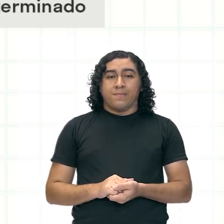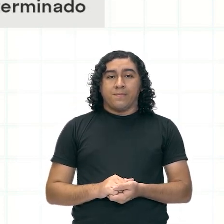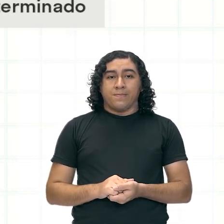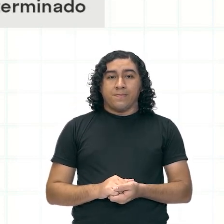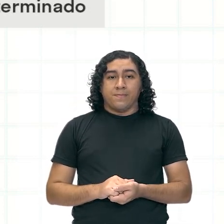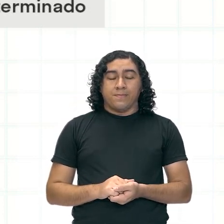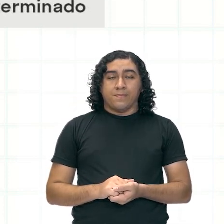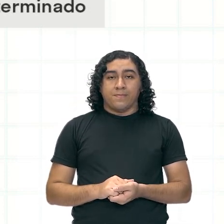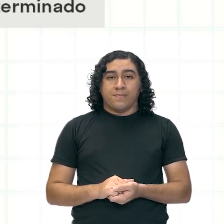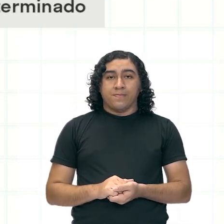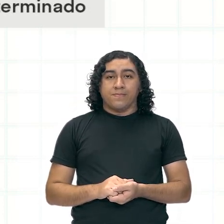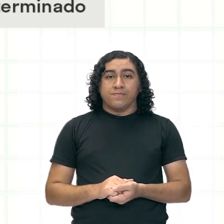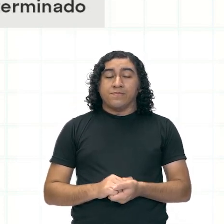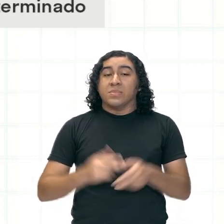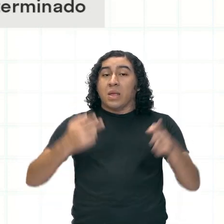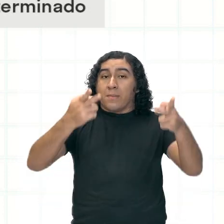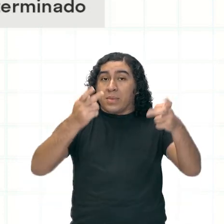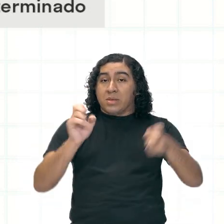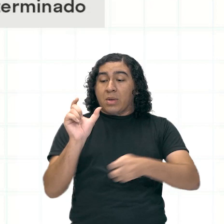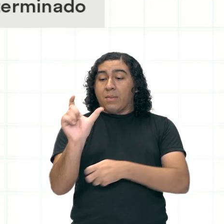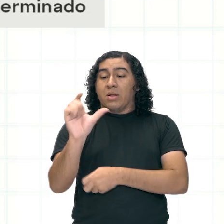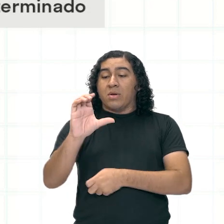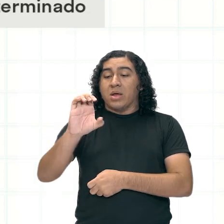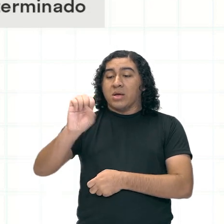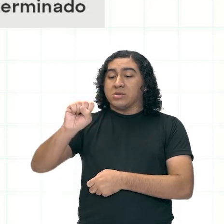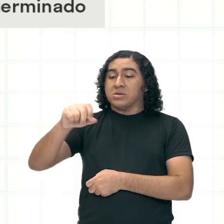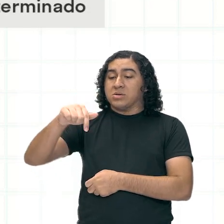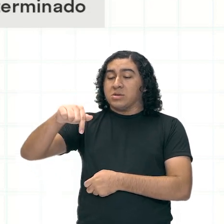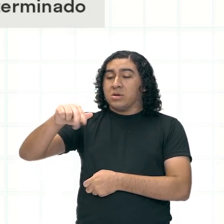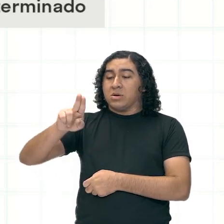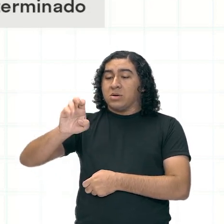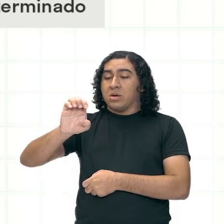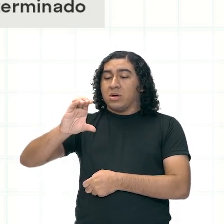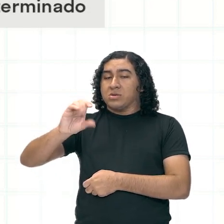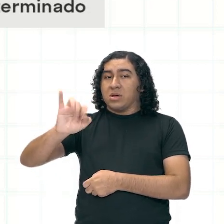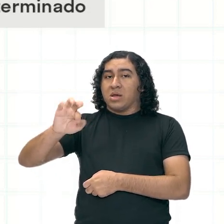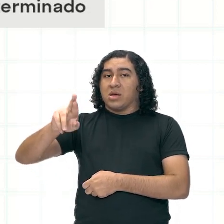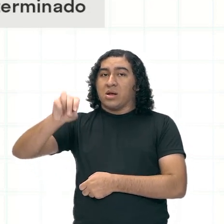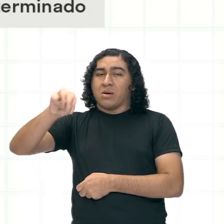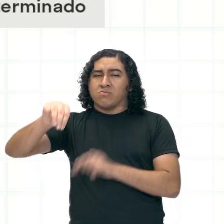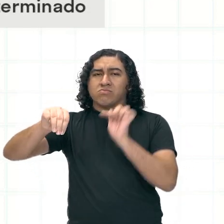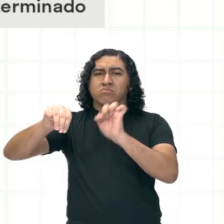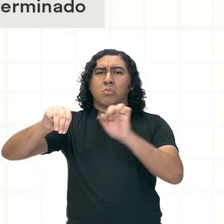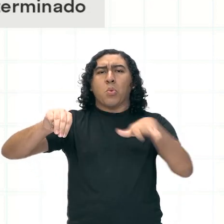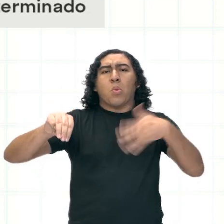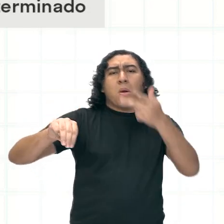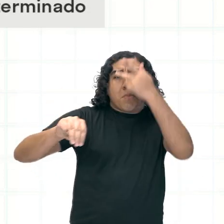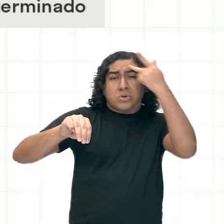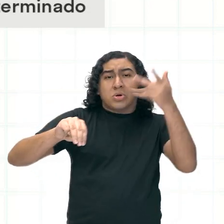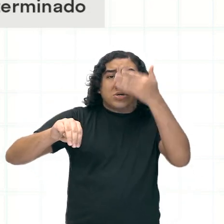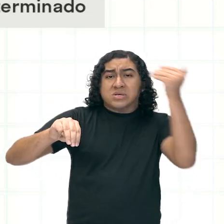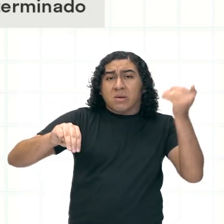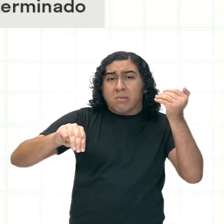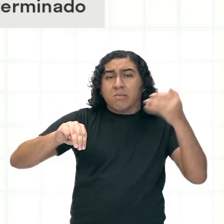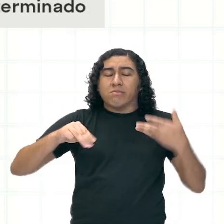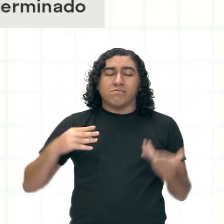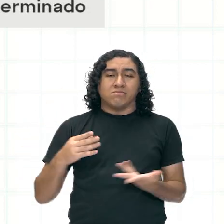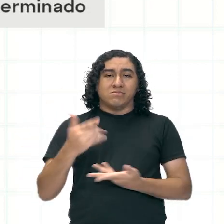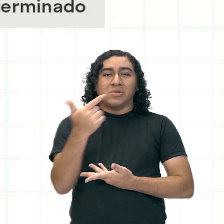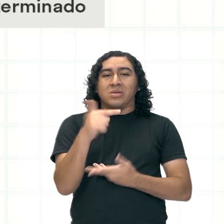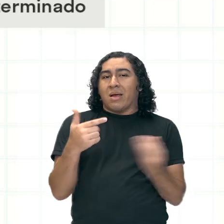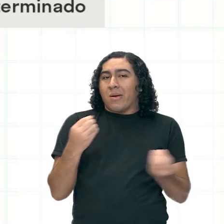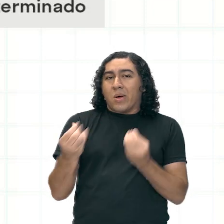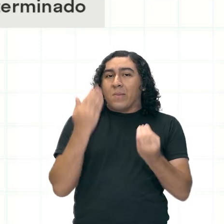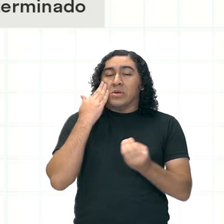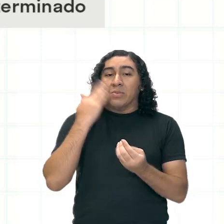a porta. Observem, esqueceram. Quem esqueceu? Não tem como determinar. Percebam que o verbo está na terceira pessoa